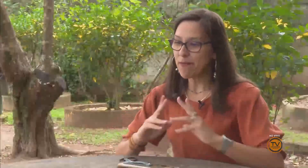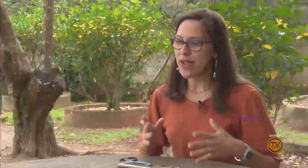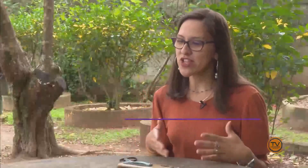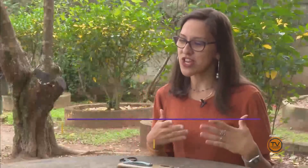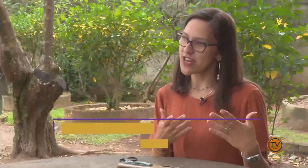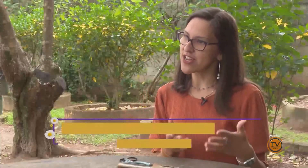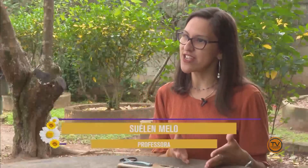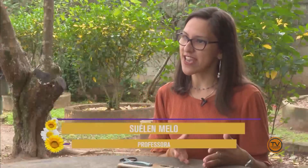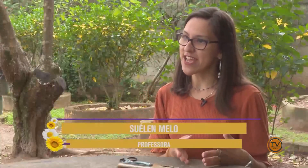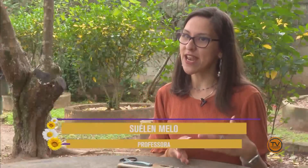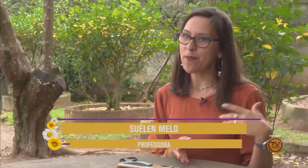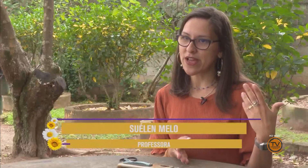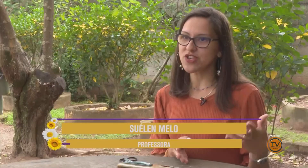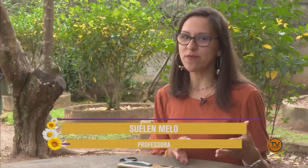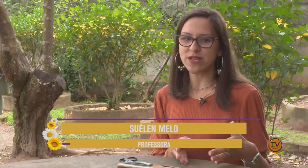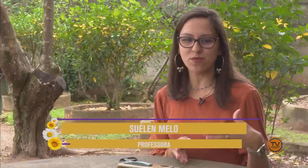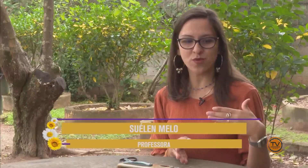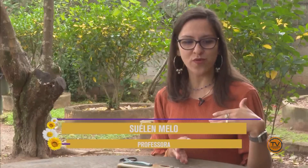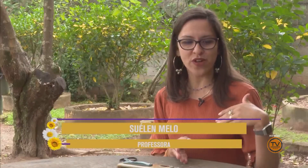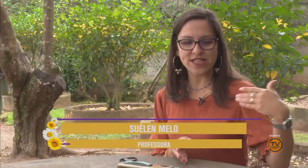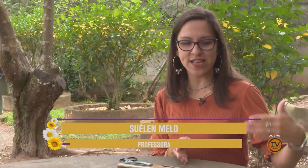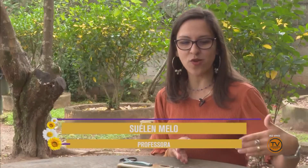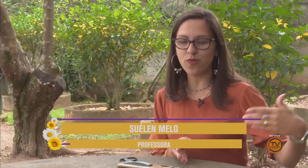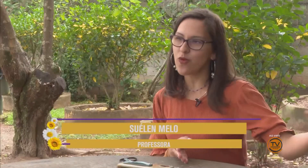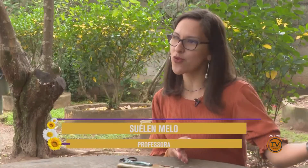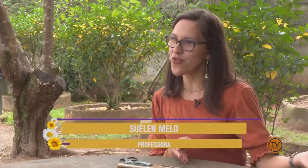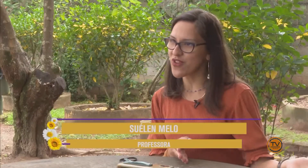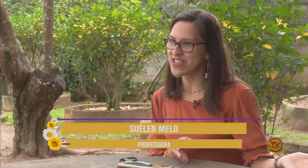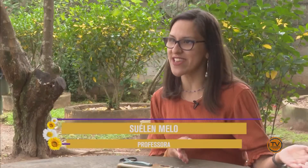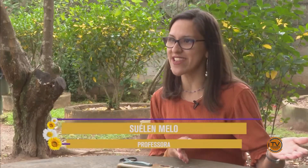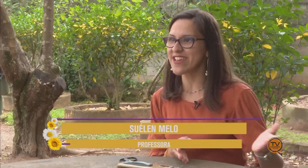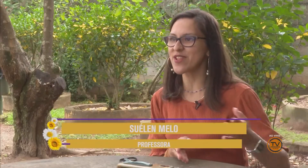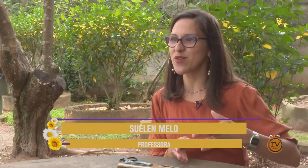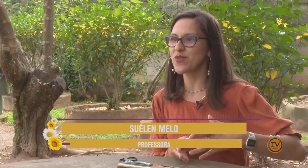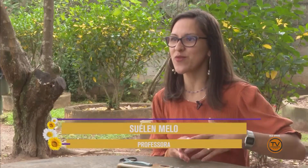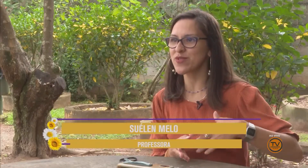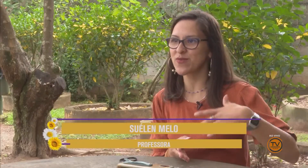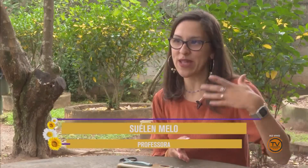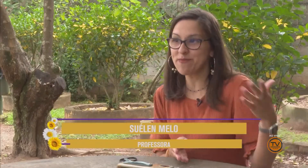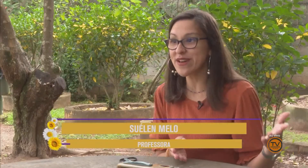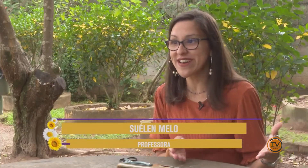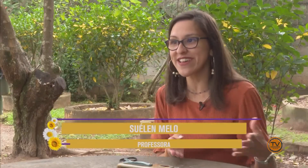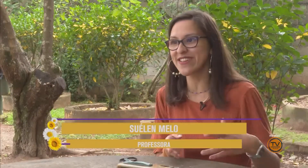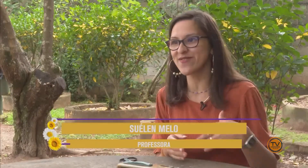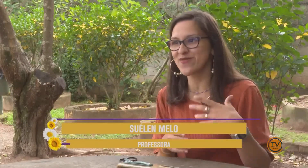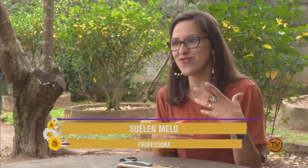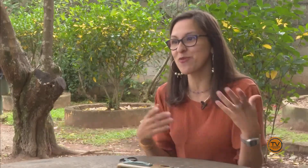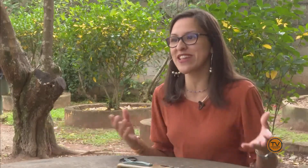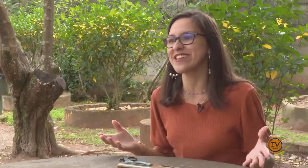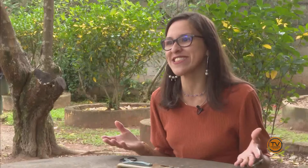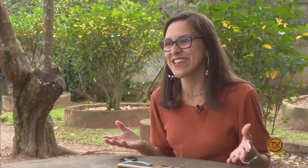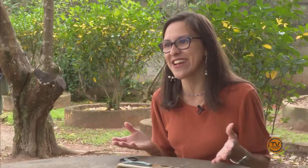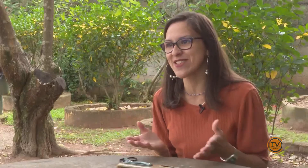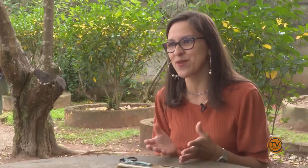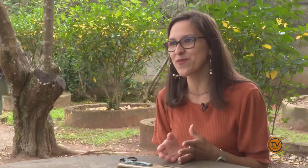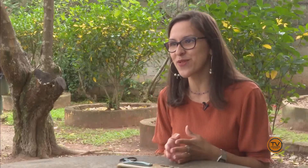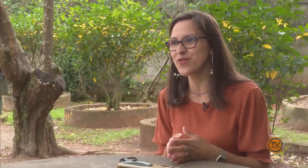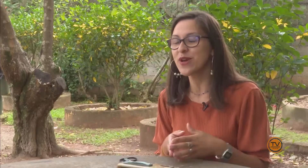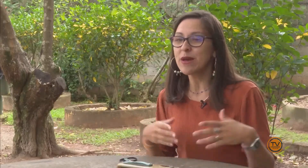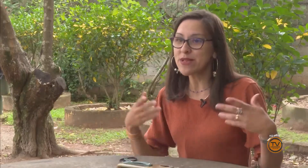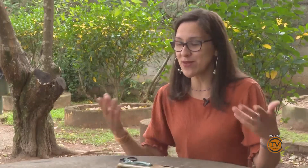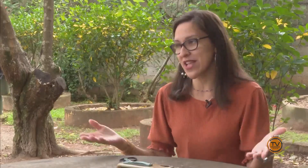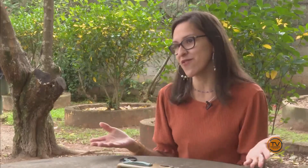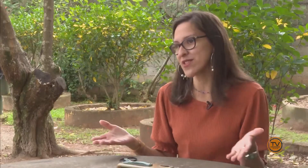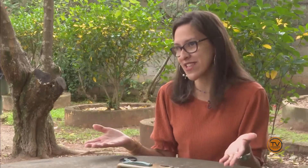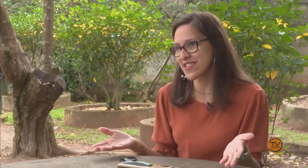E aí a minha prática antes era aquela prática mesmo do fazer como o outro fazia, né? Então eu não era mãe, eu não tinha uma criança em casa o tempo